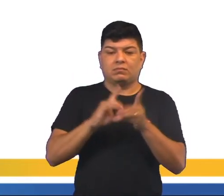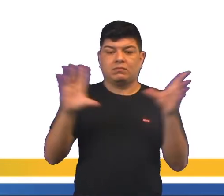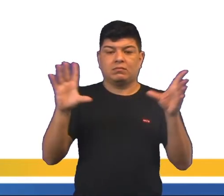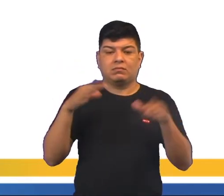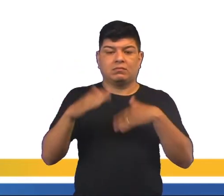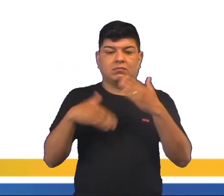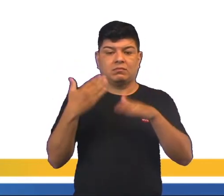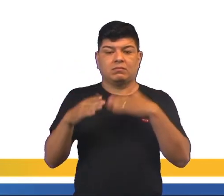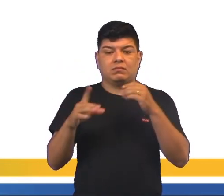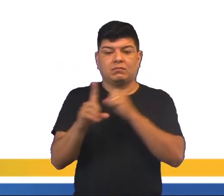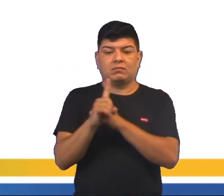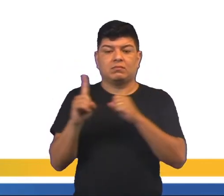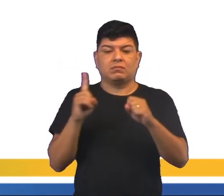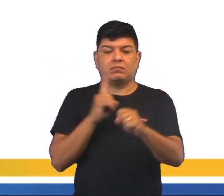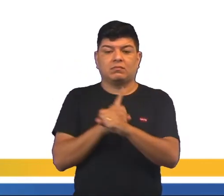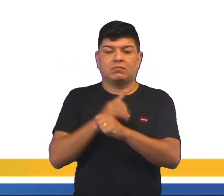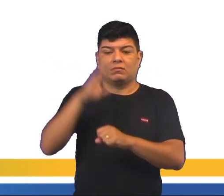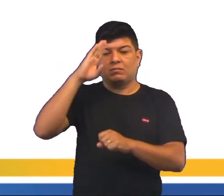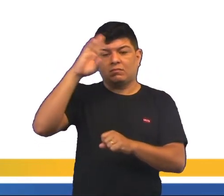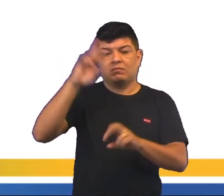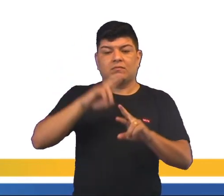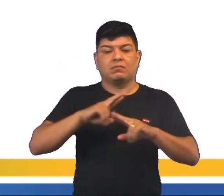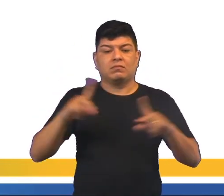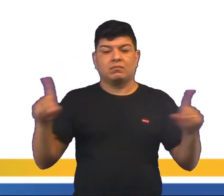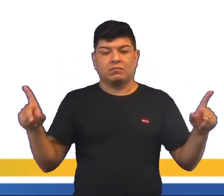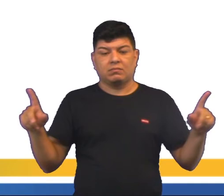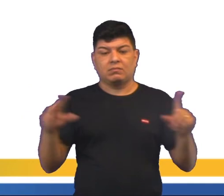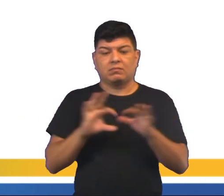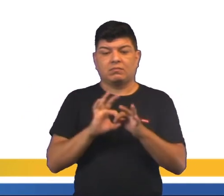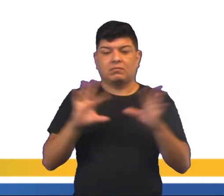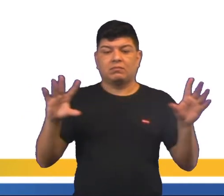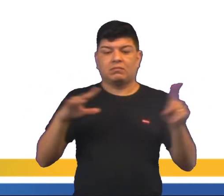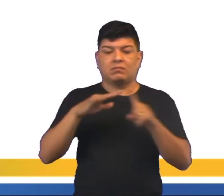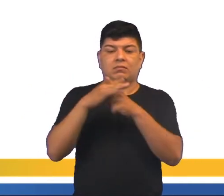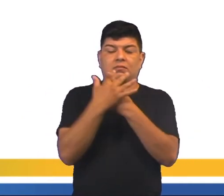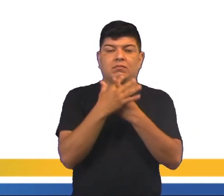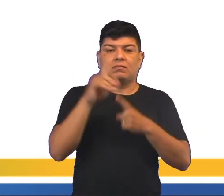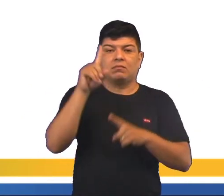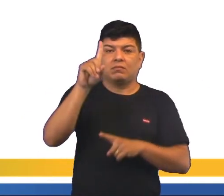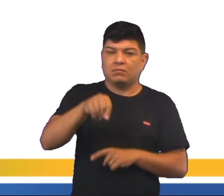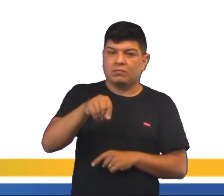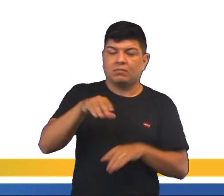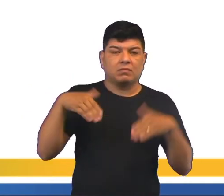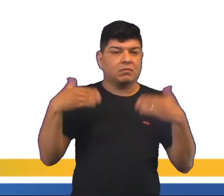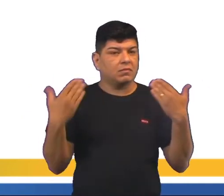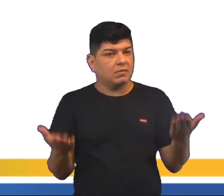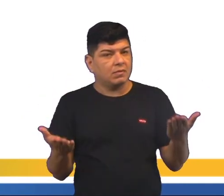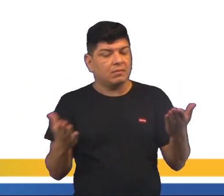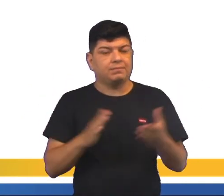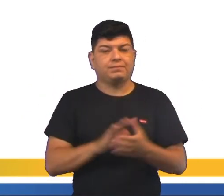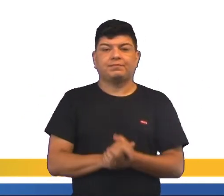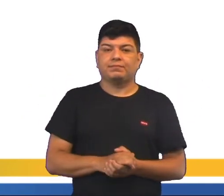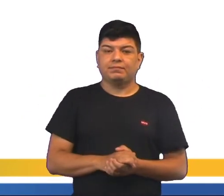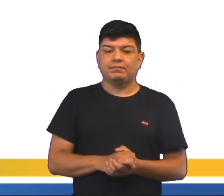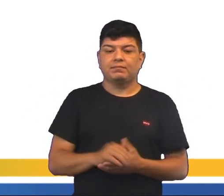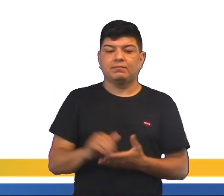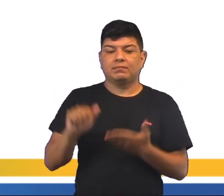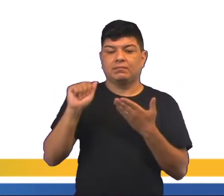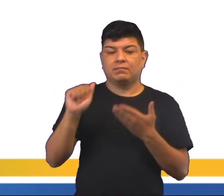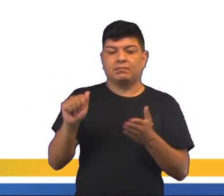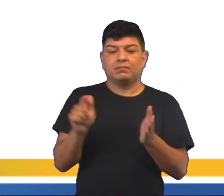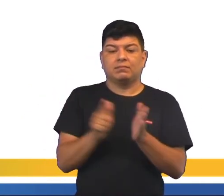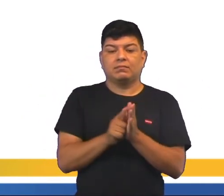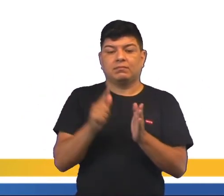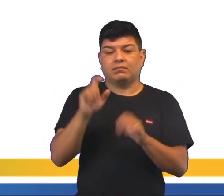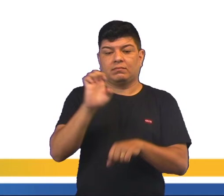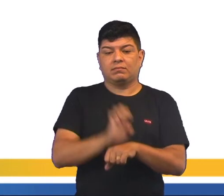para o desenvolvimento da sociedade. A principal diferença entre o liberalismo e o socialismo é: letra A,